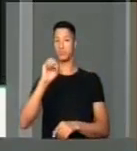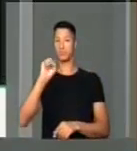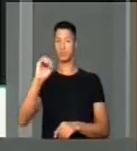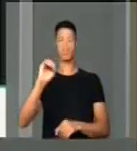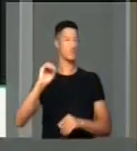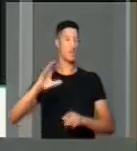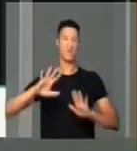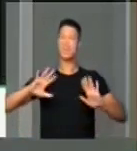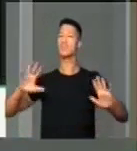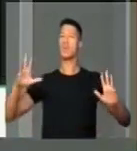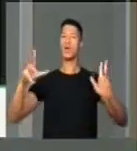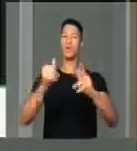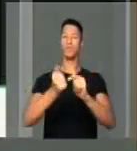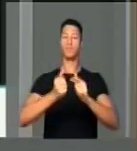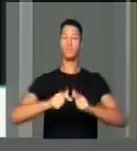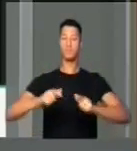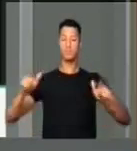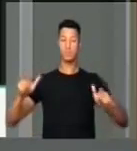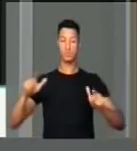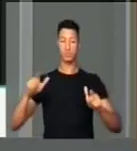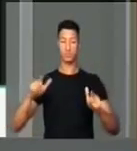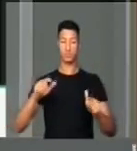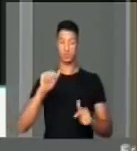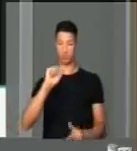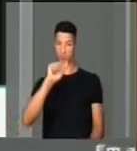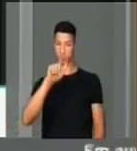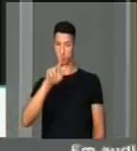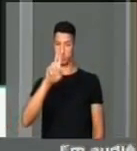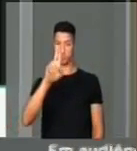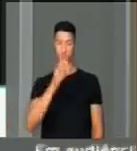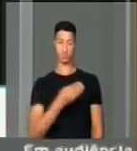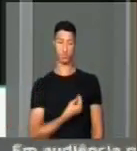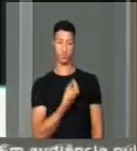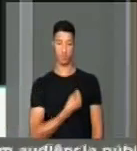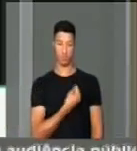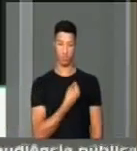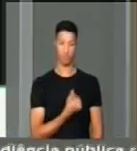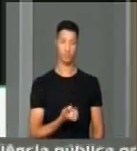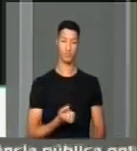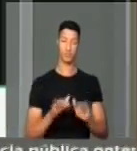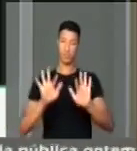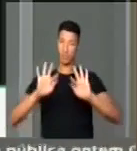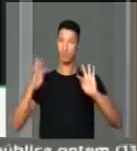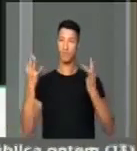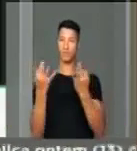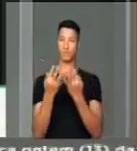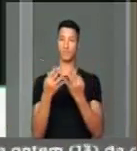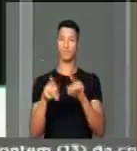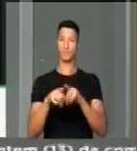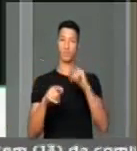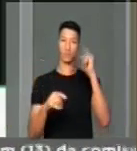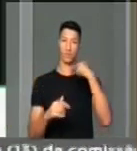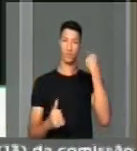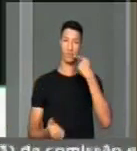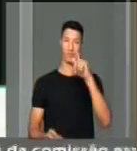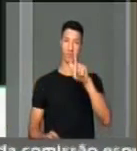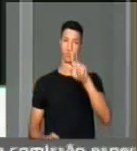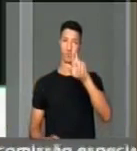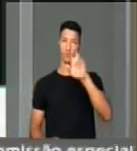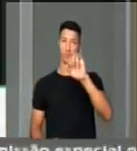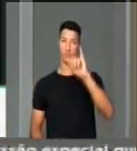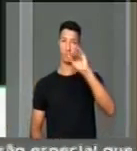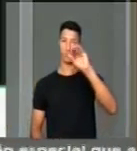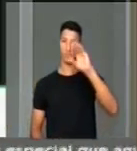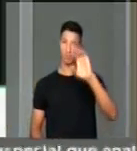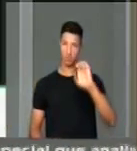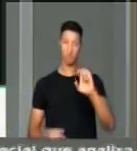de toda a maioria da equipe da AGU presente, os familiares da advogada Grace